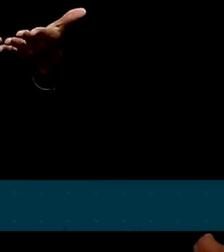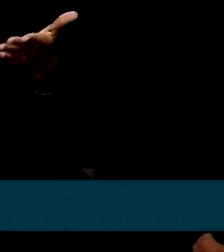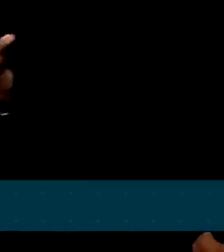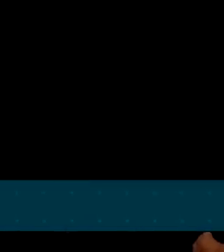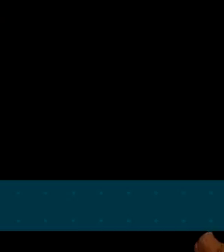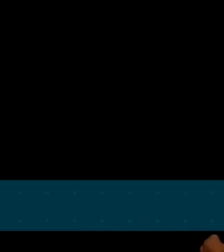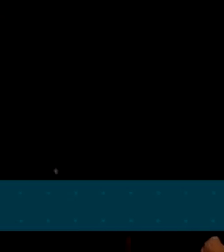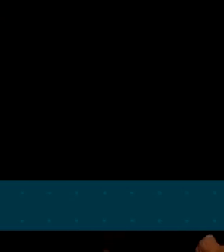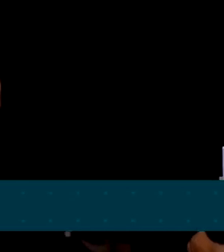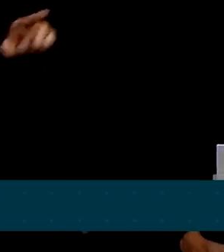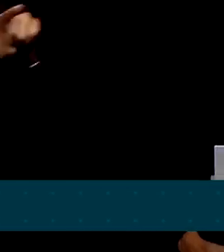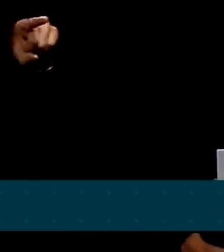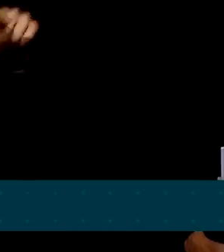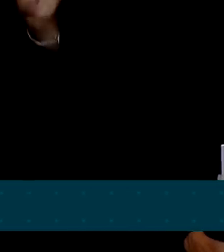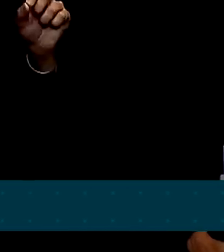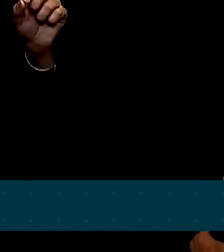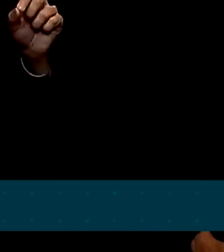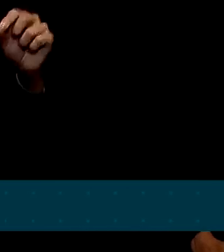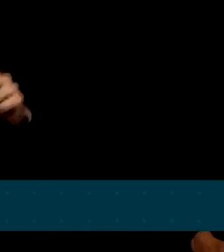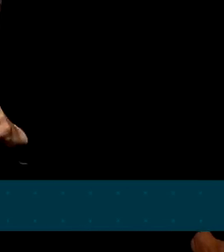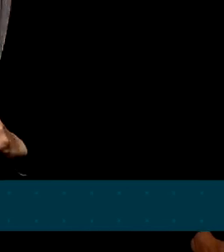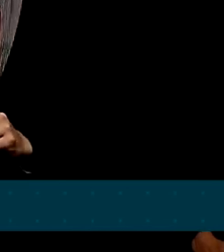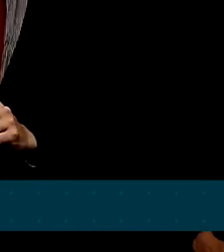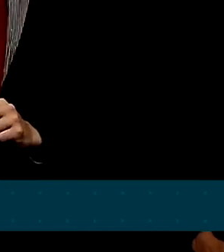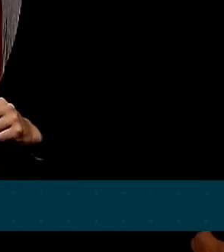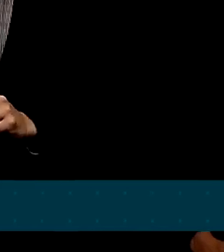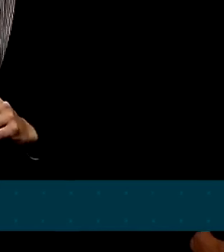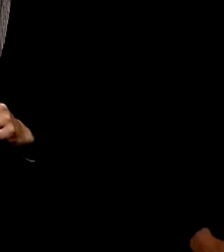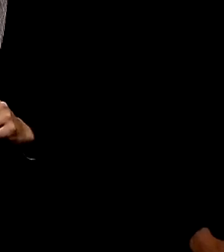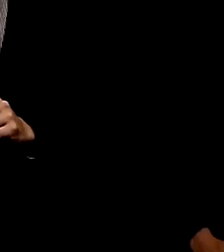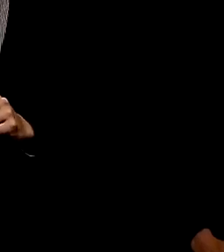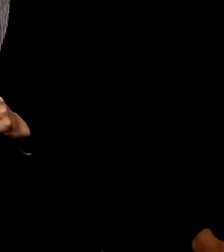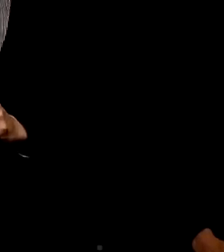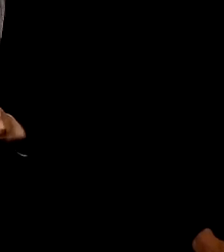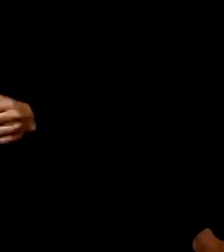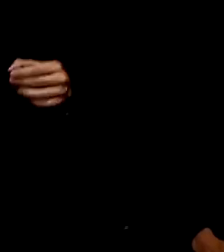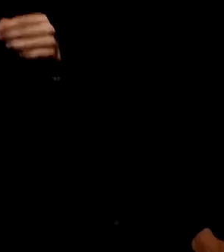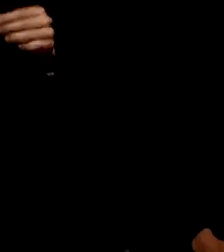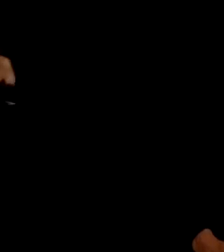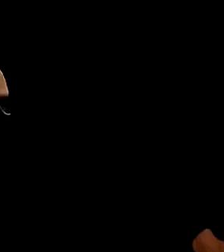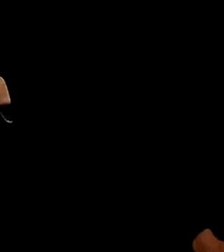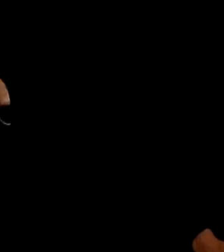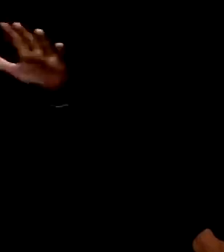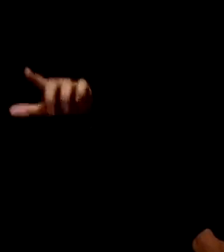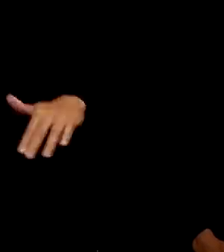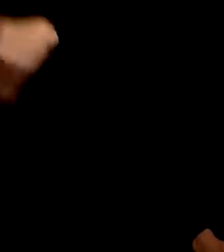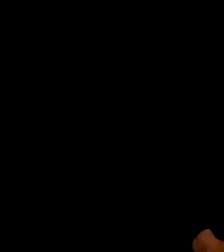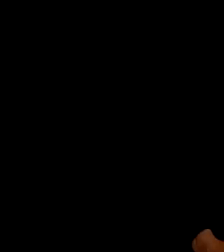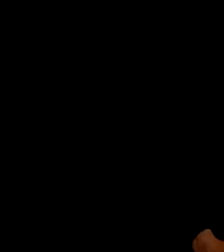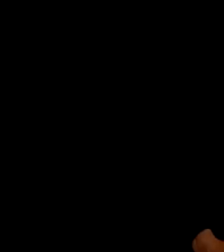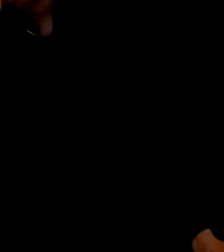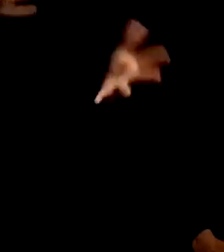contas públicas é preciso combater a inflação é preciso fazer o Brasil voltar a crescer com sustentabilidade e